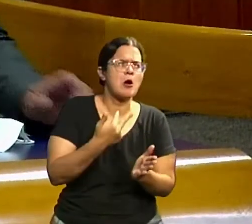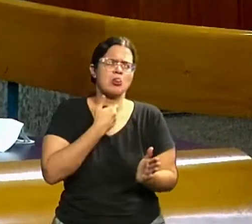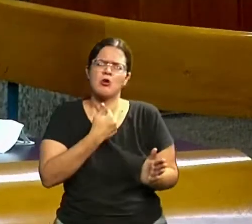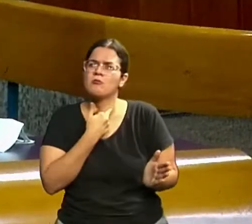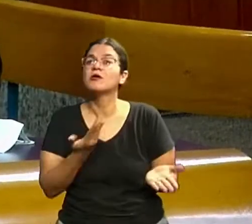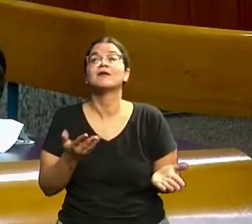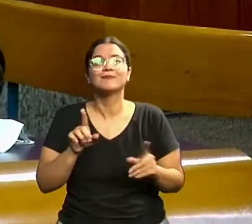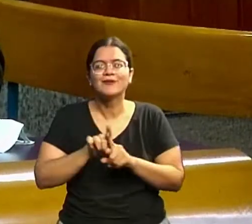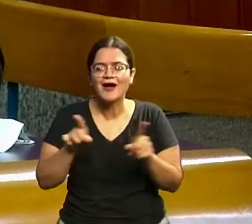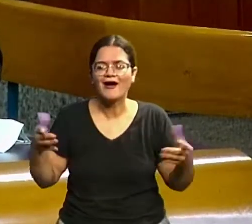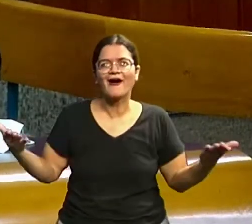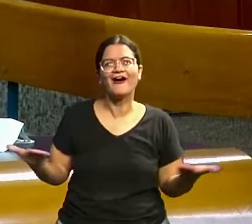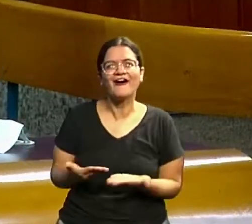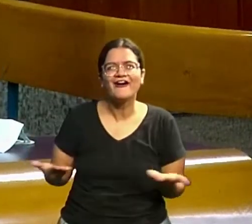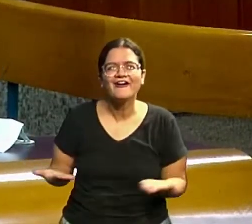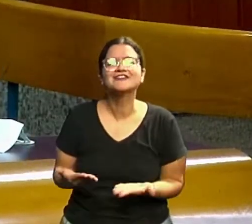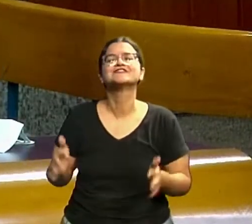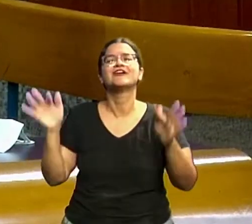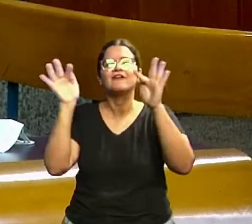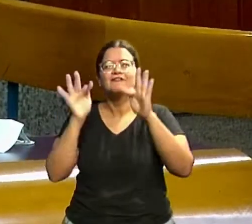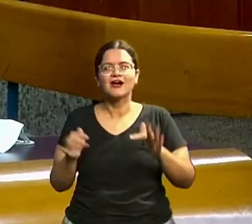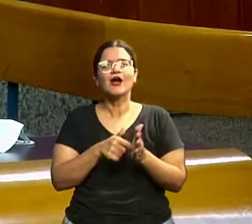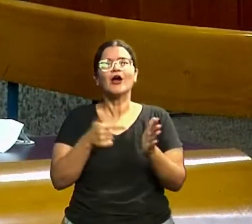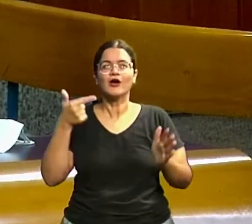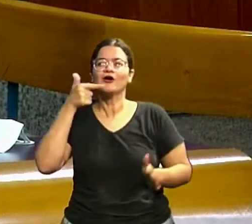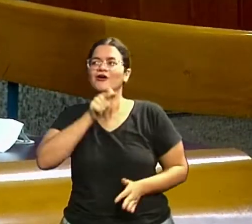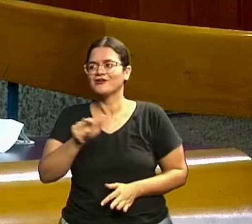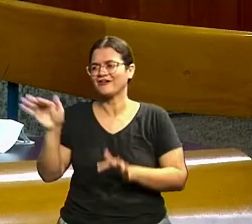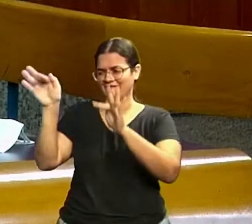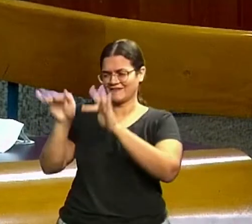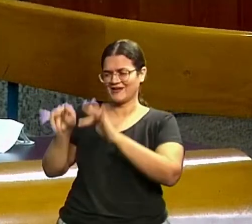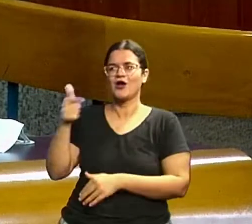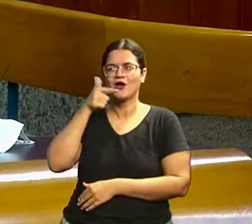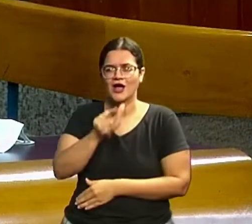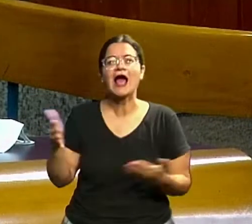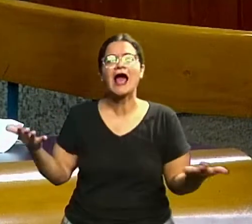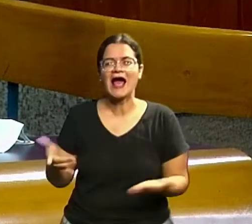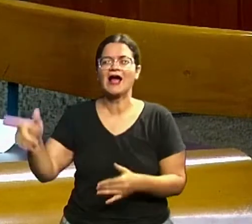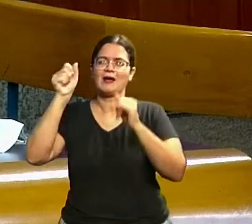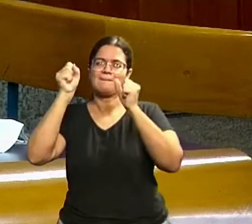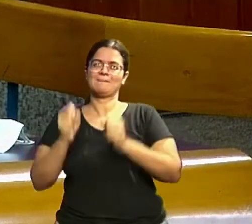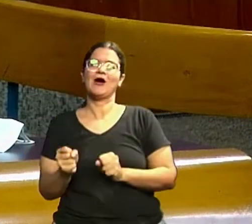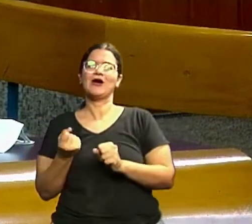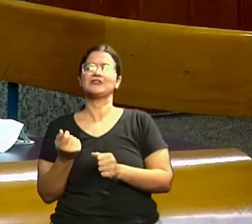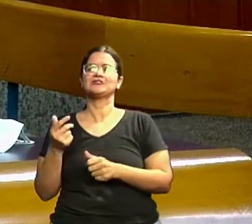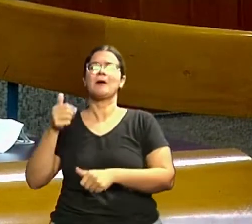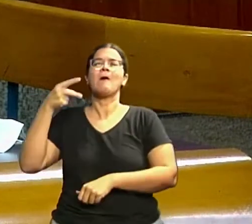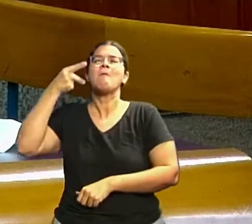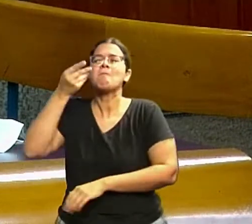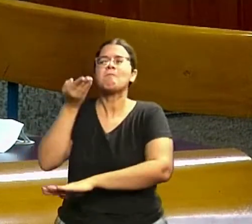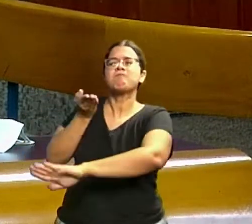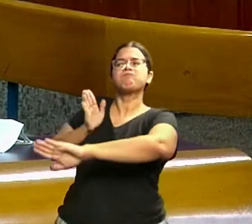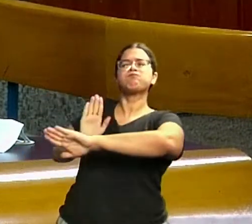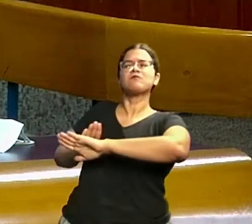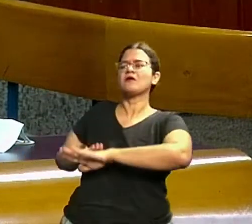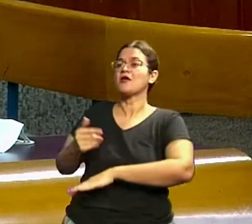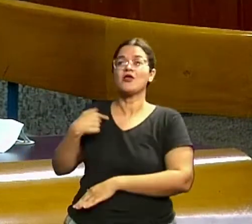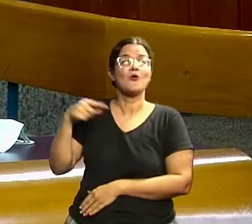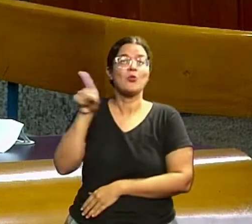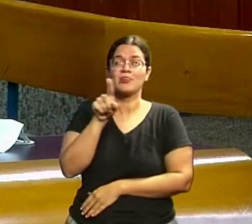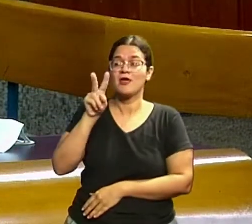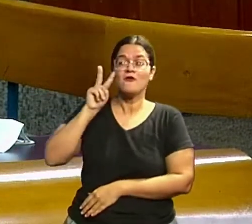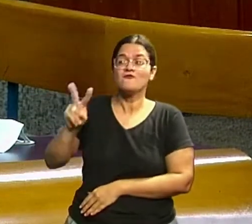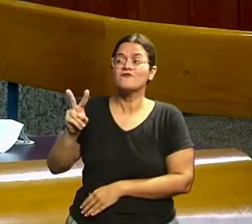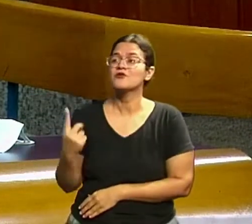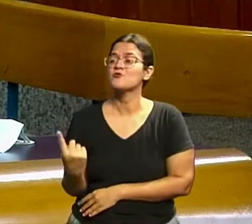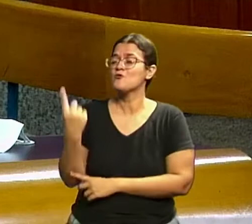forma, mas hoje, felizmente deu certo para eles, né? Agora é hora de fazer politicagem. Eu não vi um vereador dessa